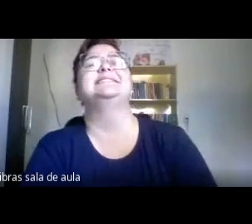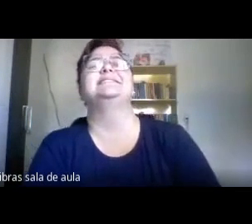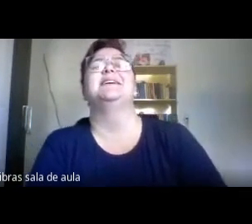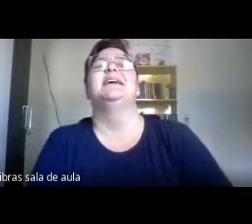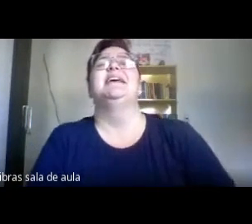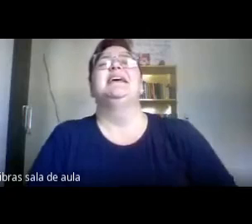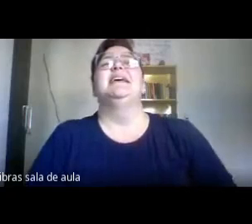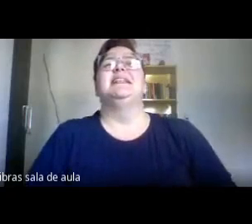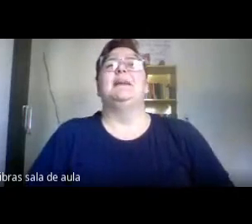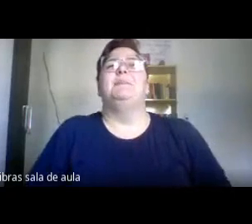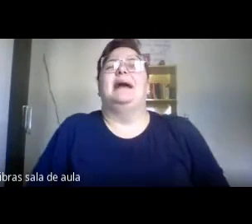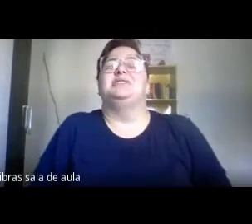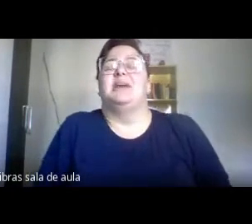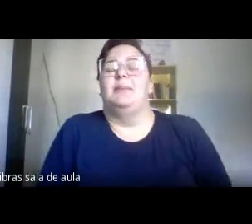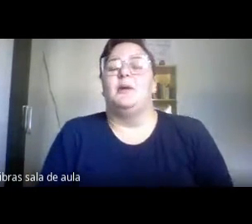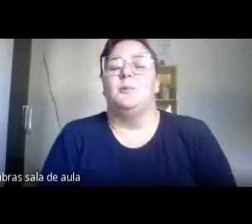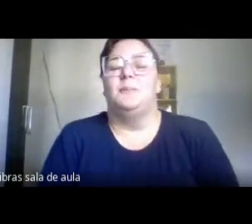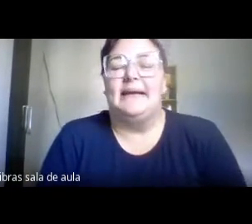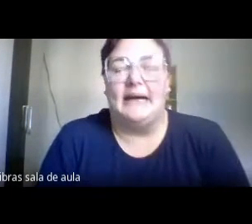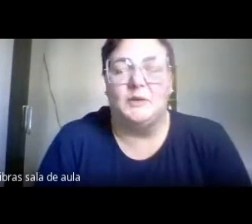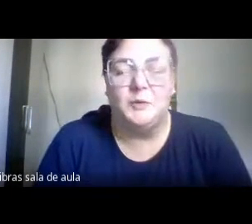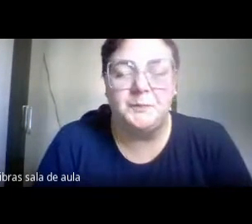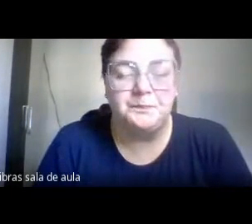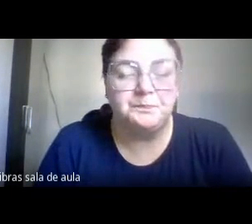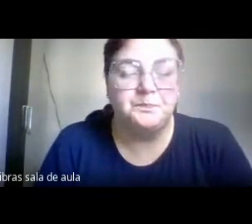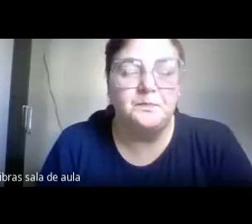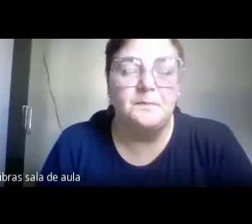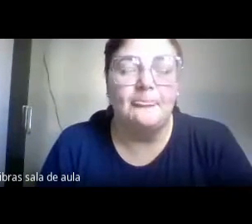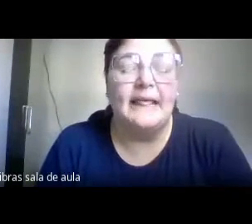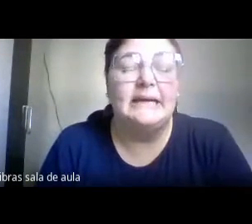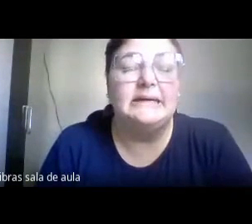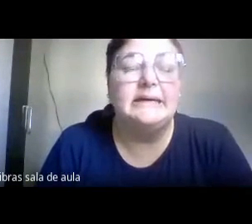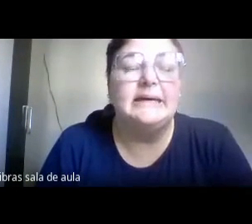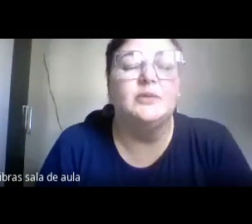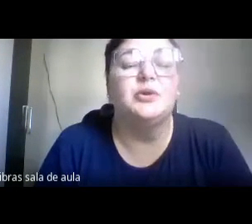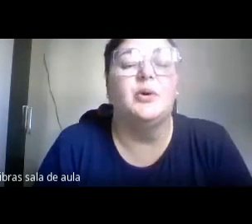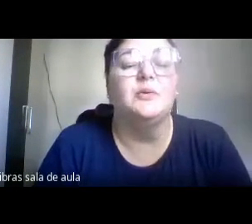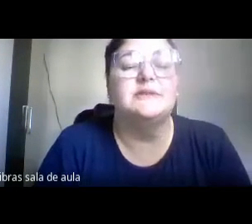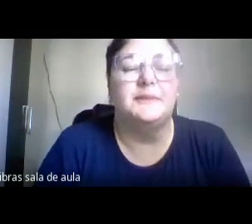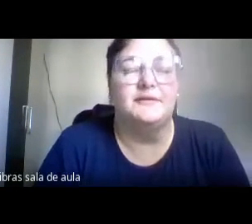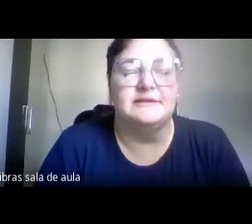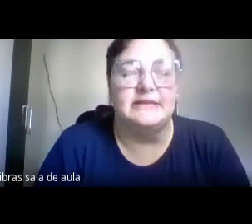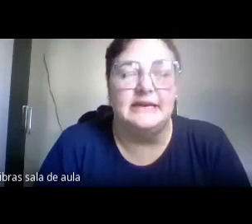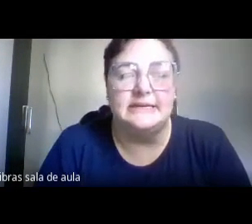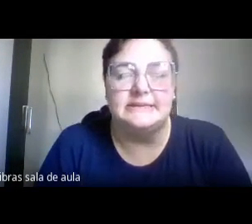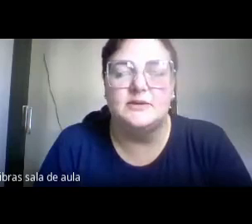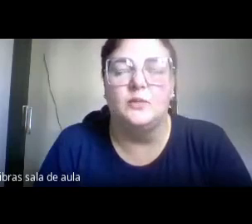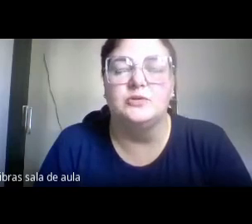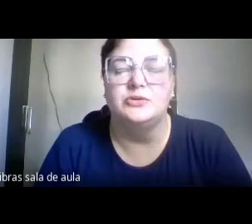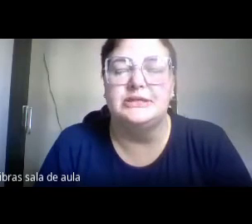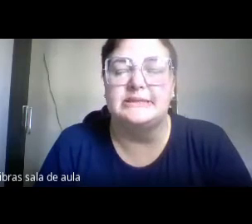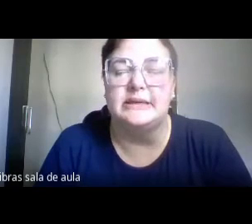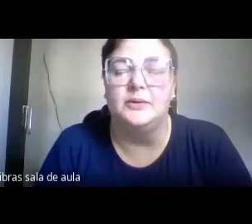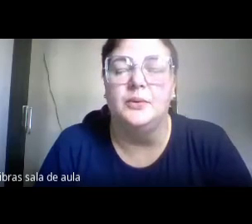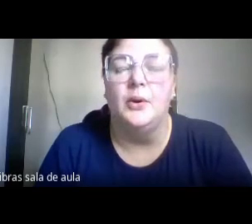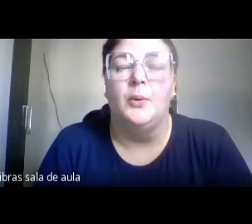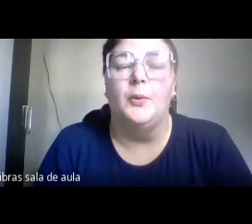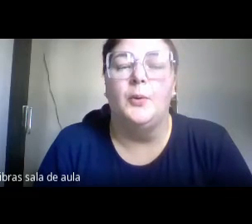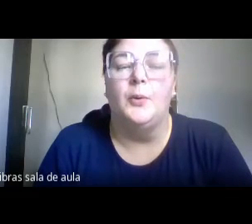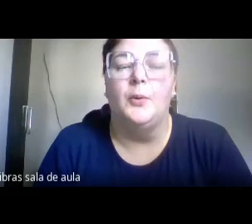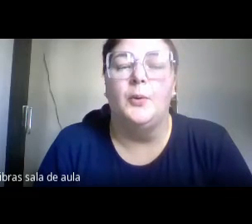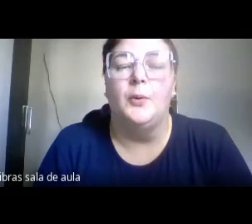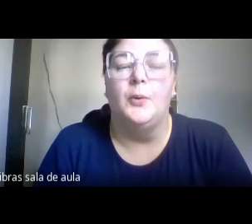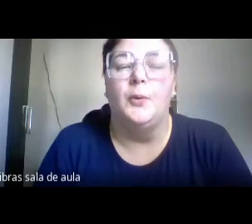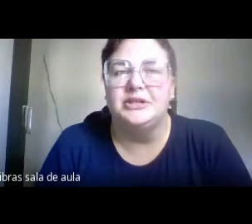mas na prática é bem complicado. Eu trouxe para vocês, como sugestão,